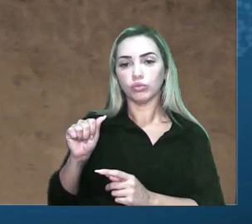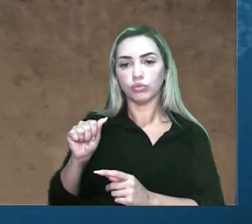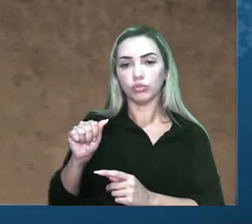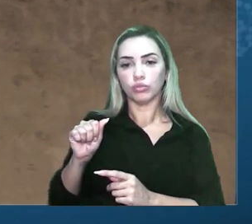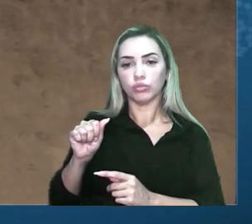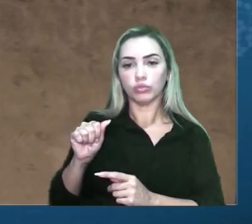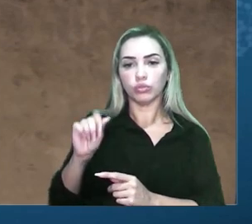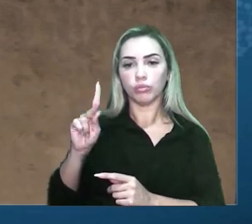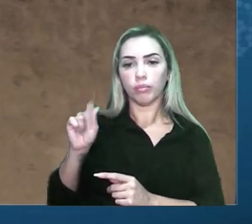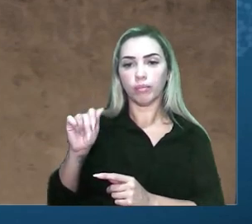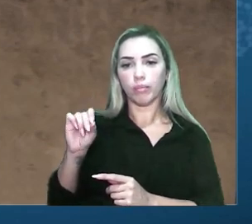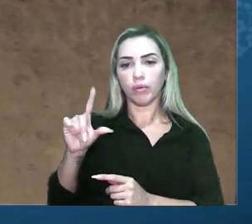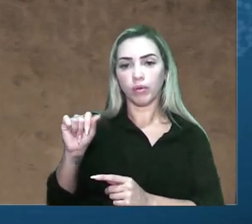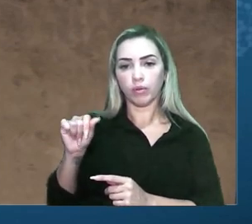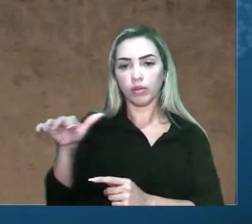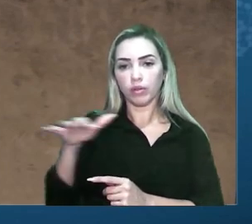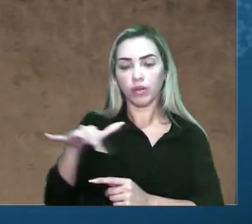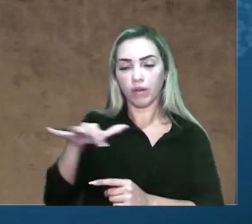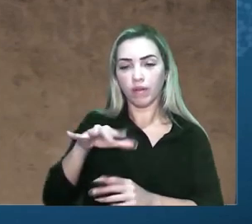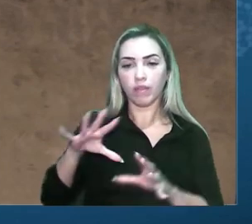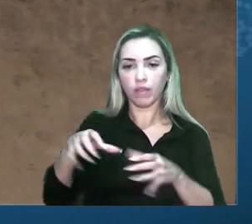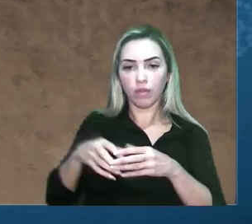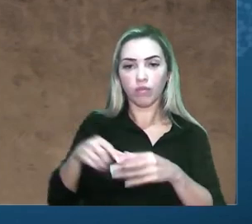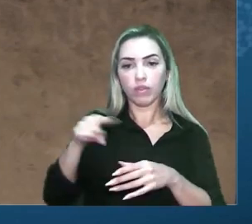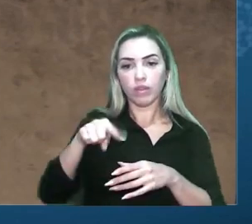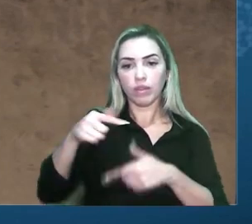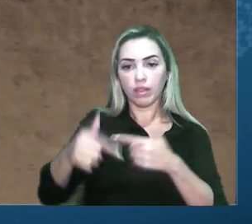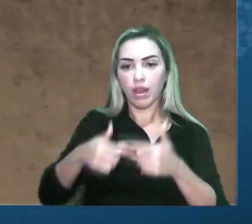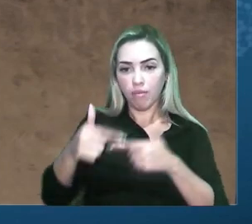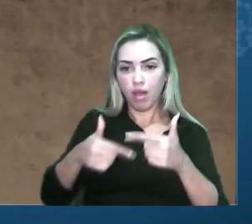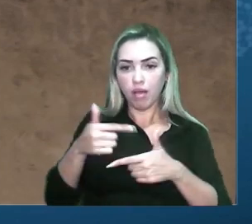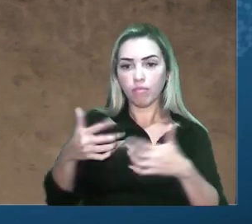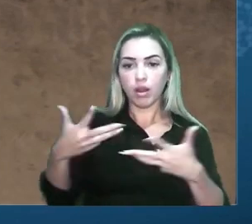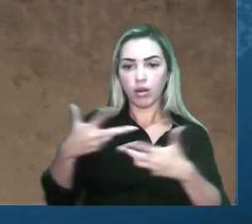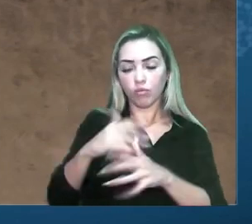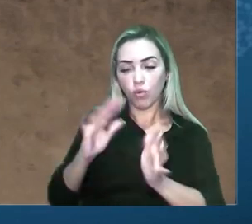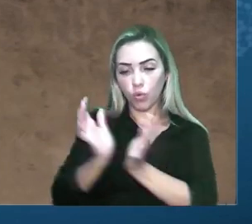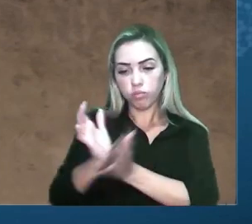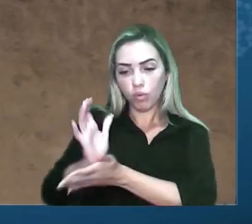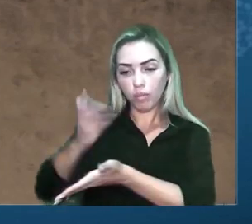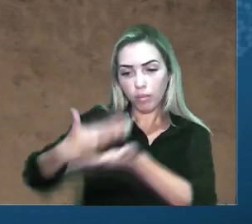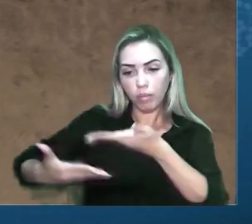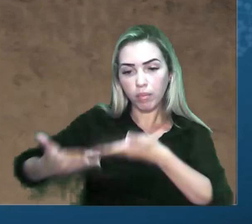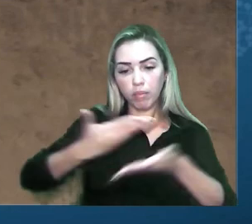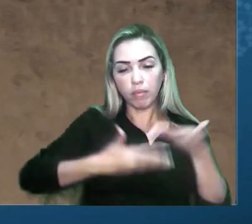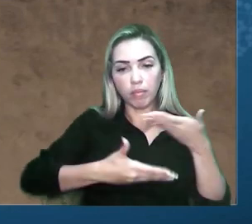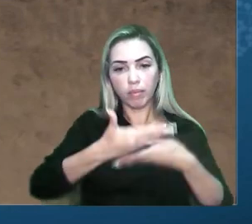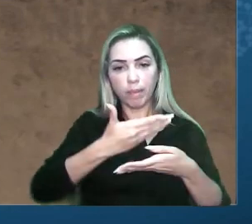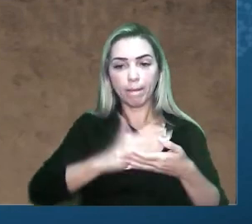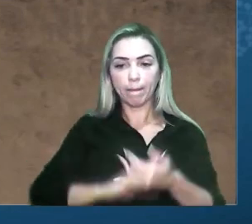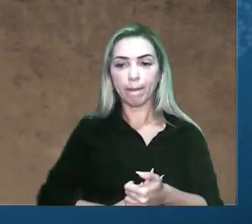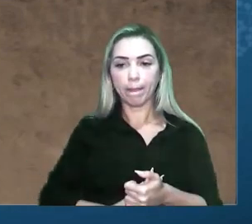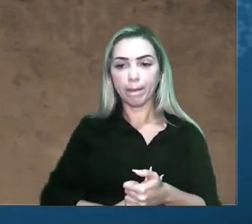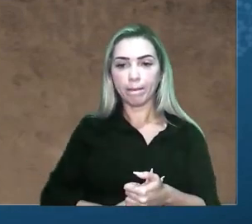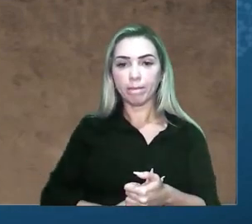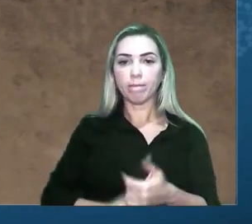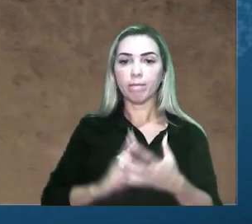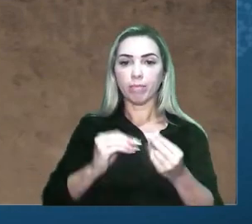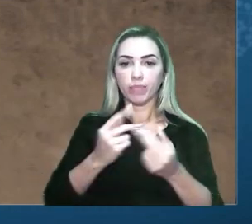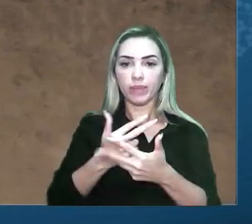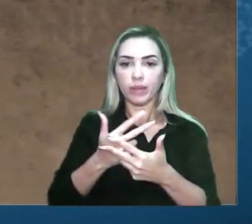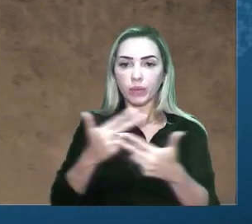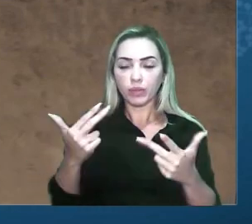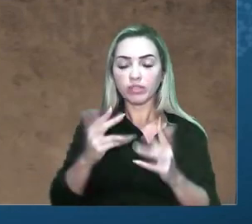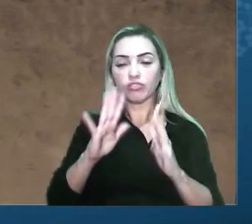Paola, da VQAL, que estão fazendo esse trabalho em conjunto com a gente. Muita coisa feita